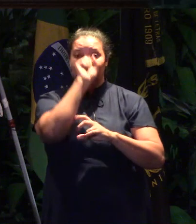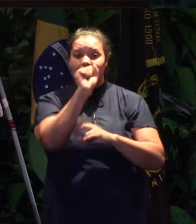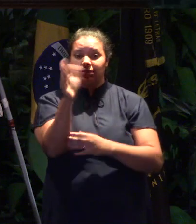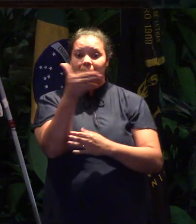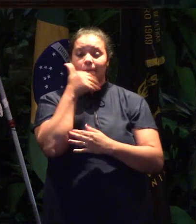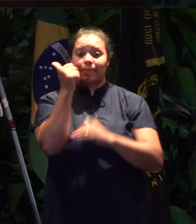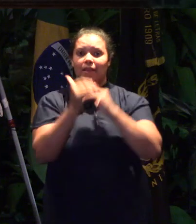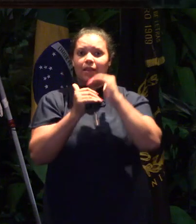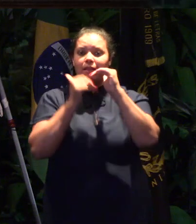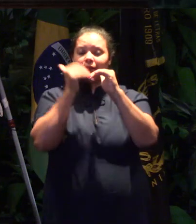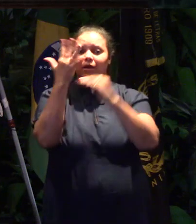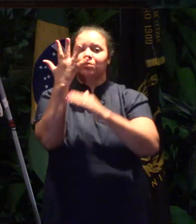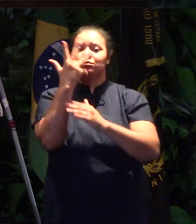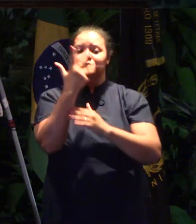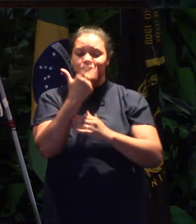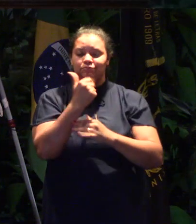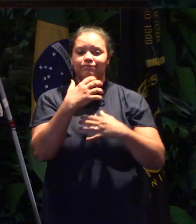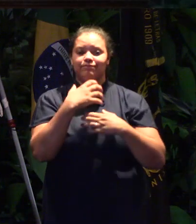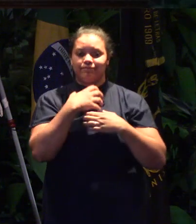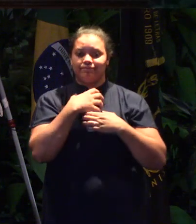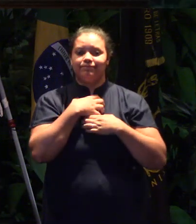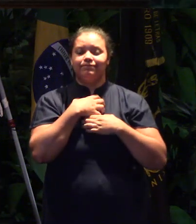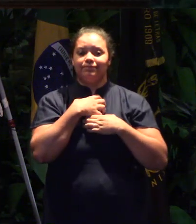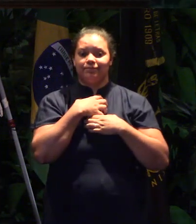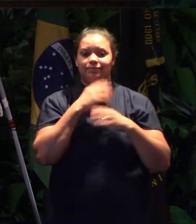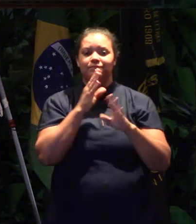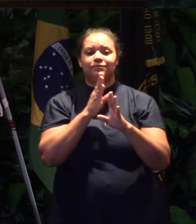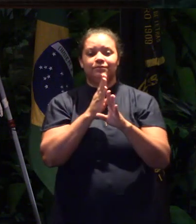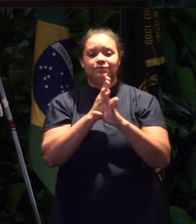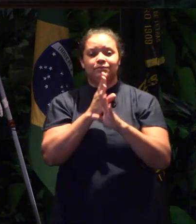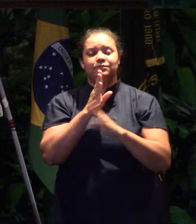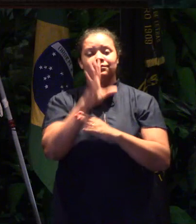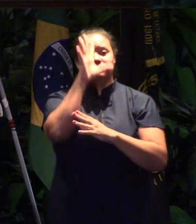Flávio? É muito bonito isso de poder ver.